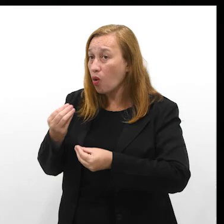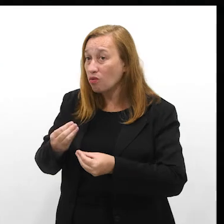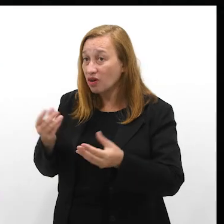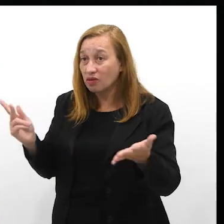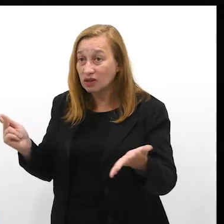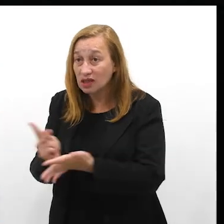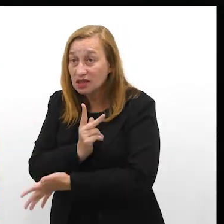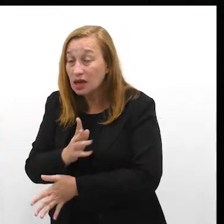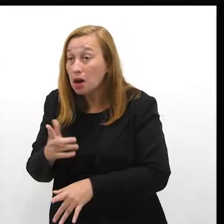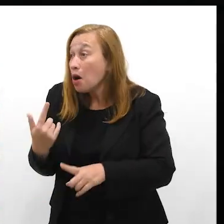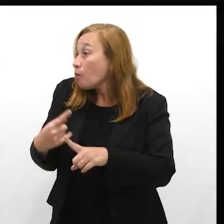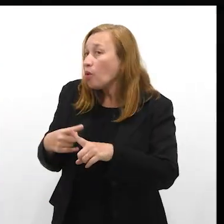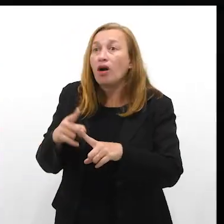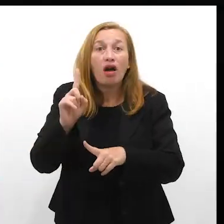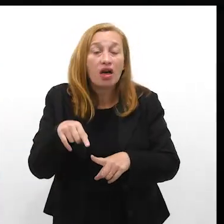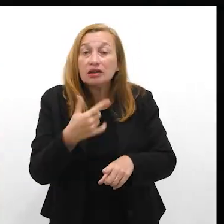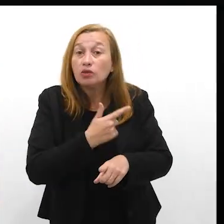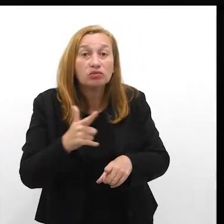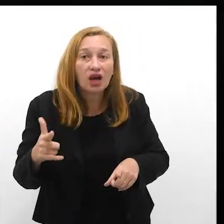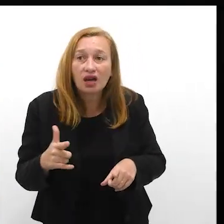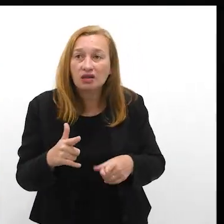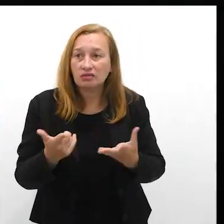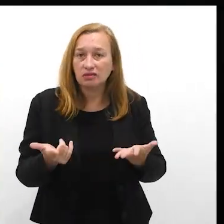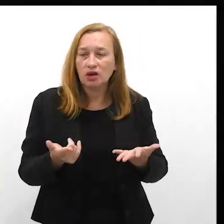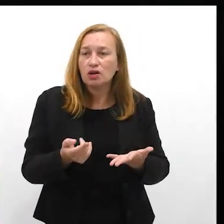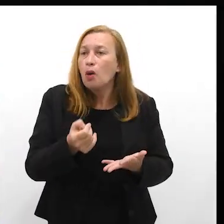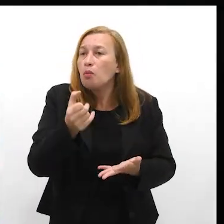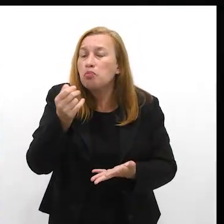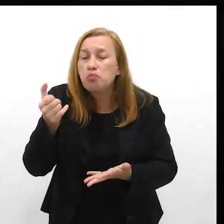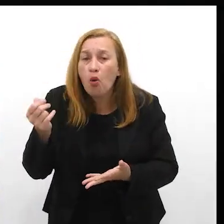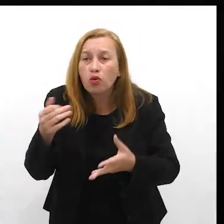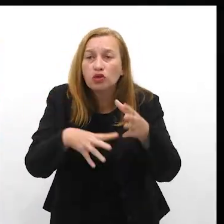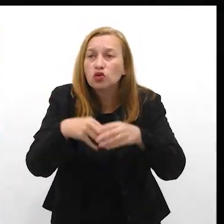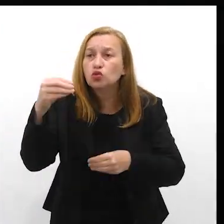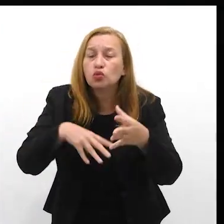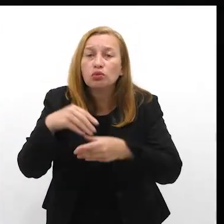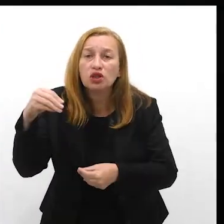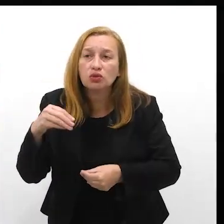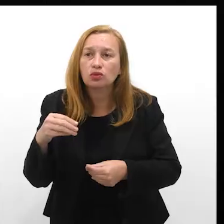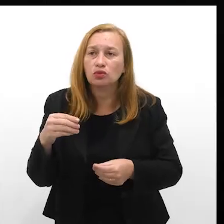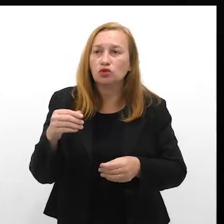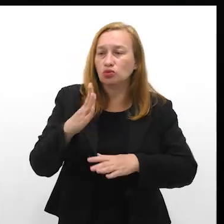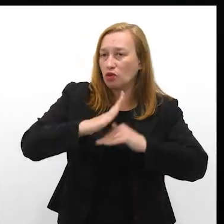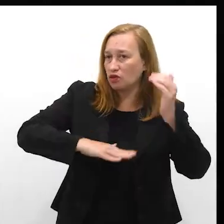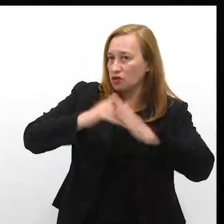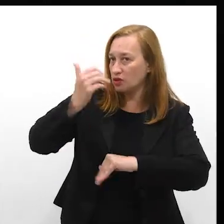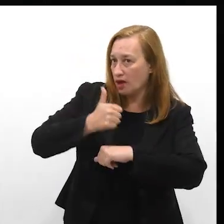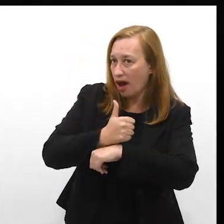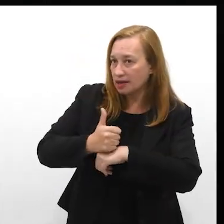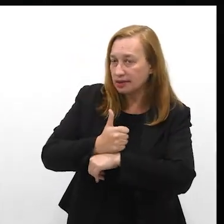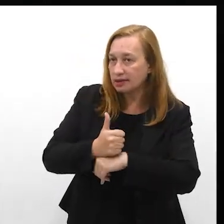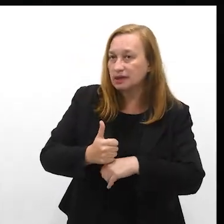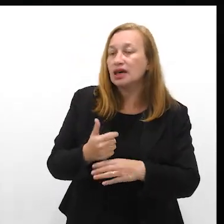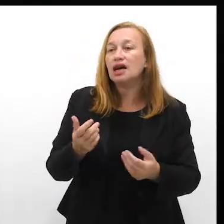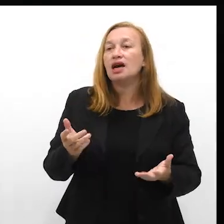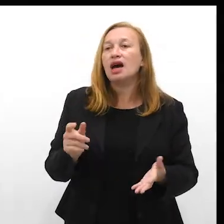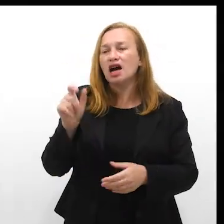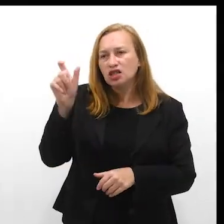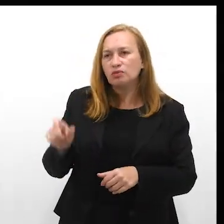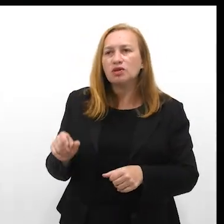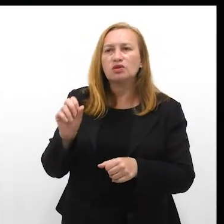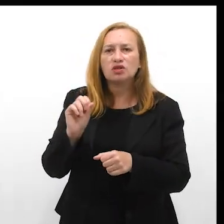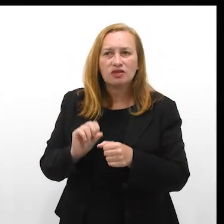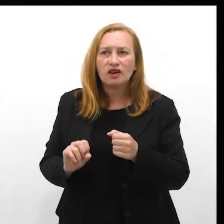eu entre lá, vamos ver. Porque assim, não tem. Tá sumindo o fazer. Entendeu? Assim, as pessoas